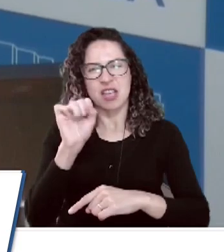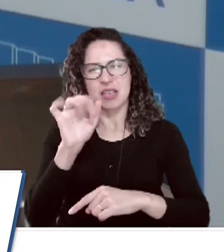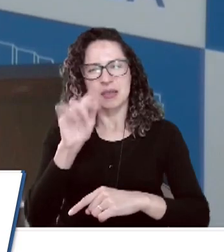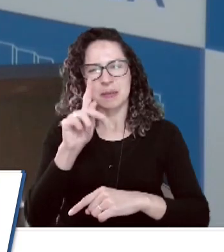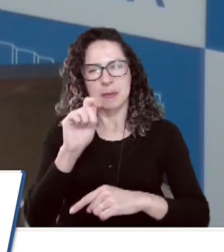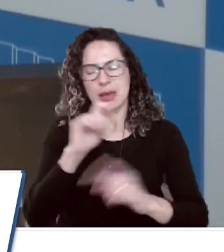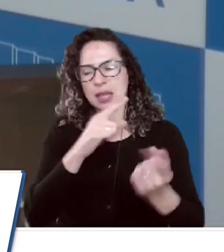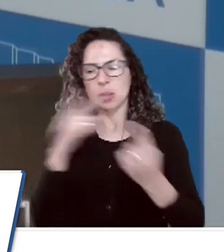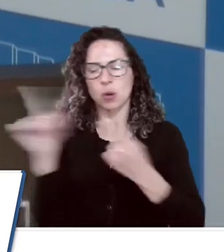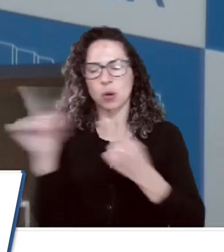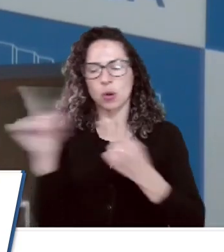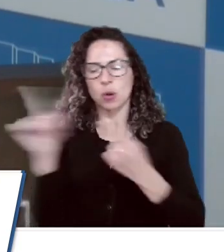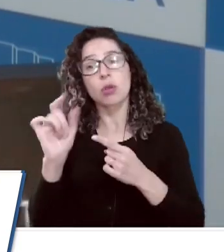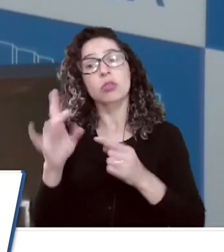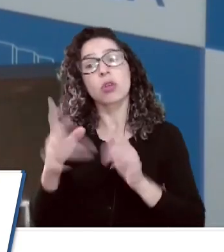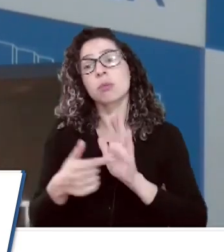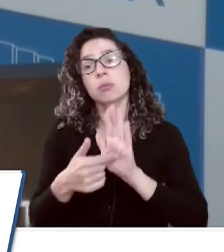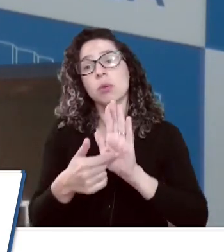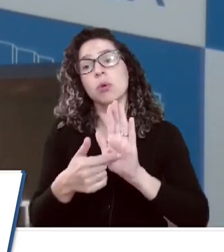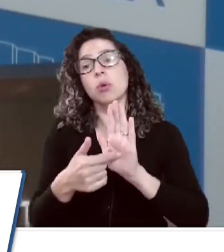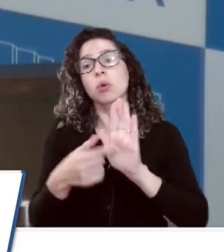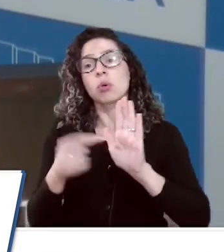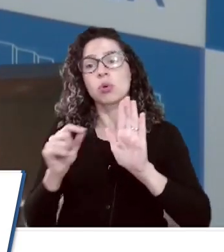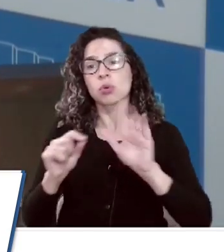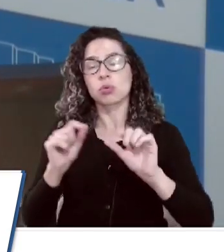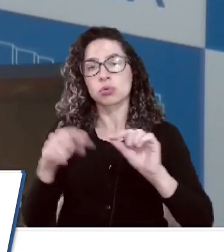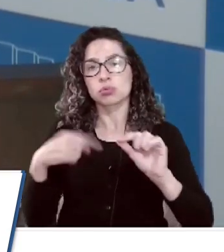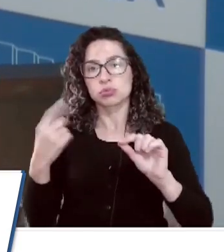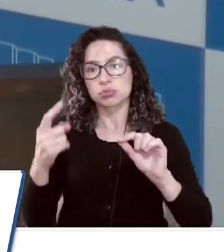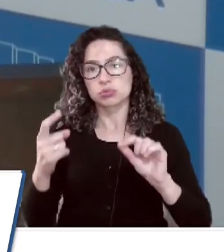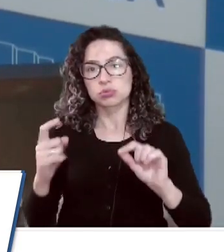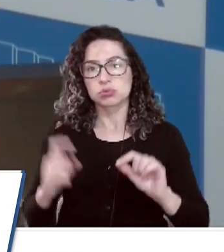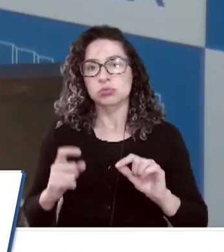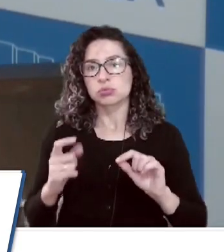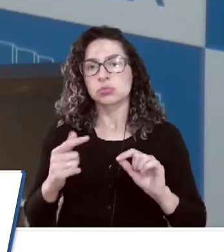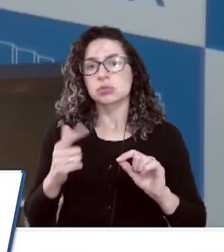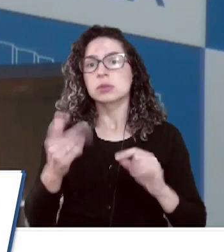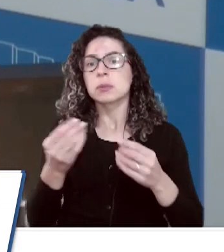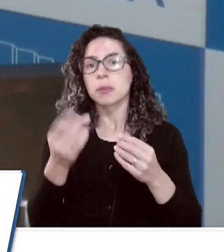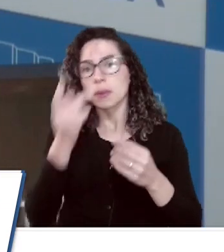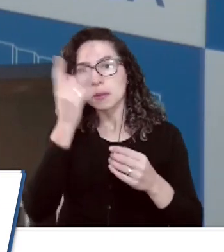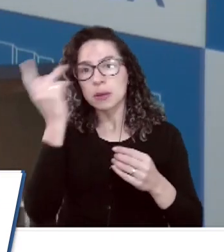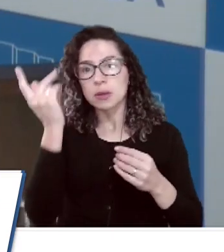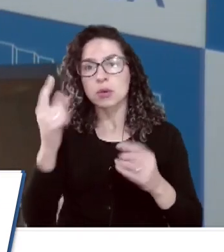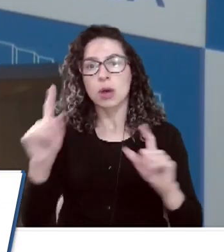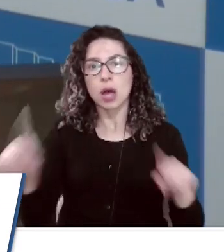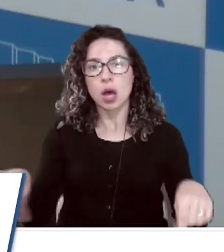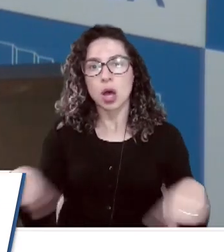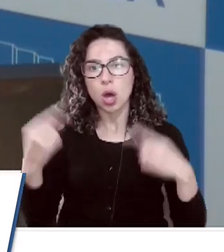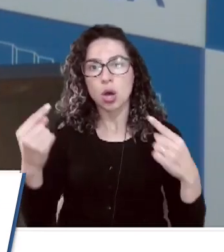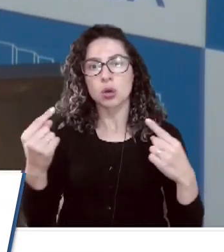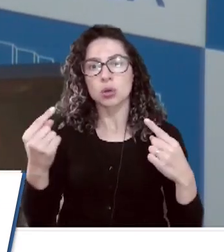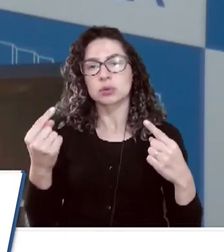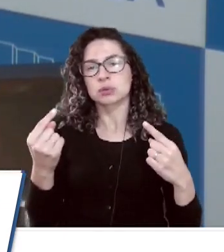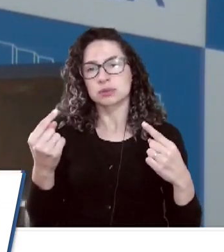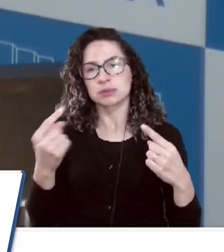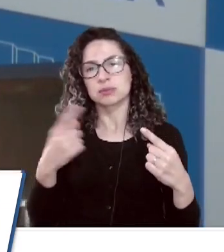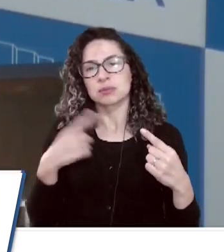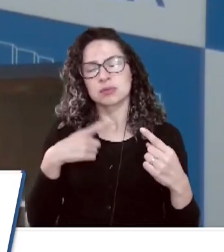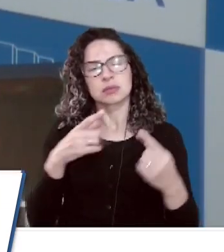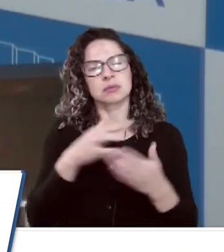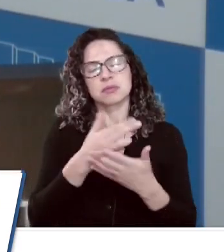mostrou o que somos. É, e muita gente sofre ataques aqui, eu vejo diversas